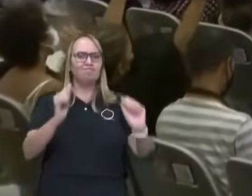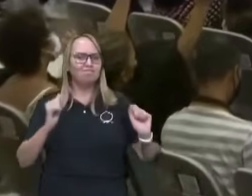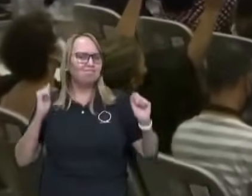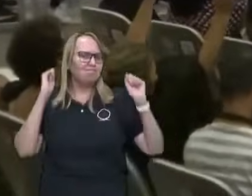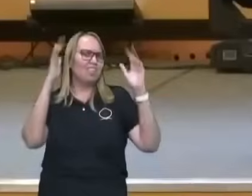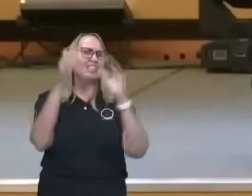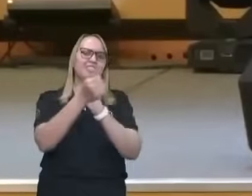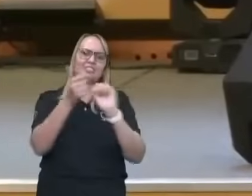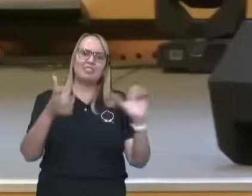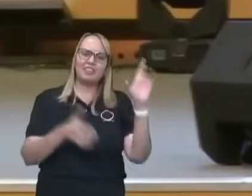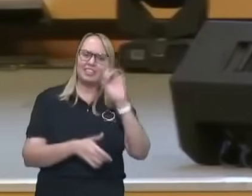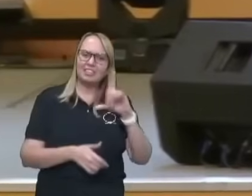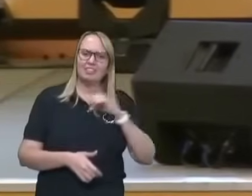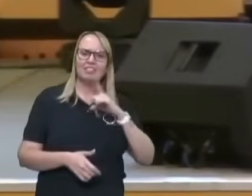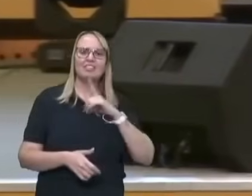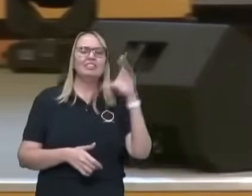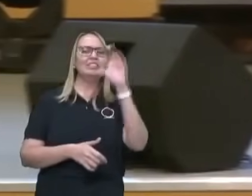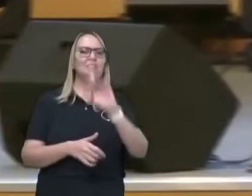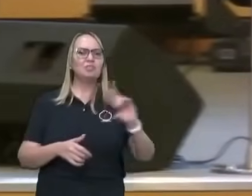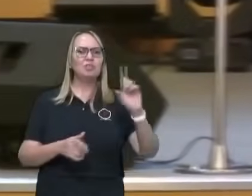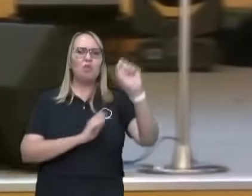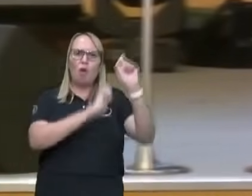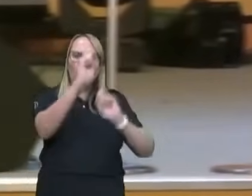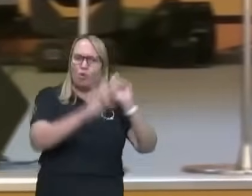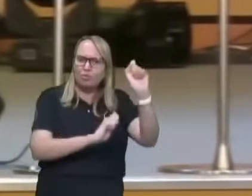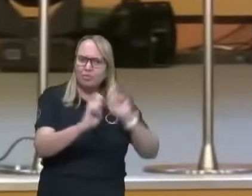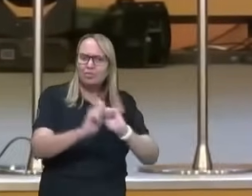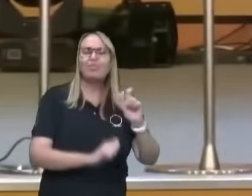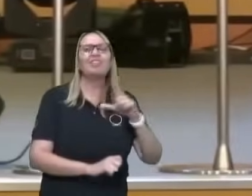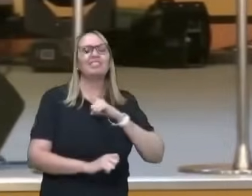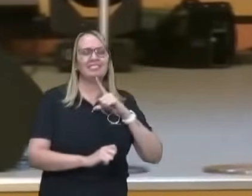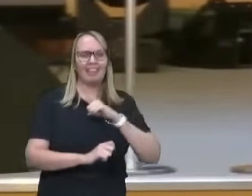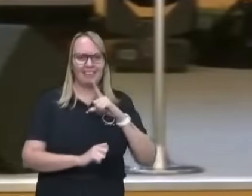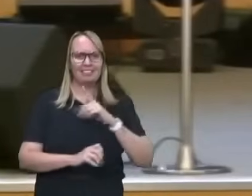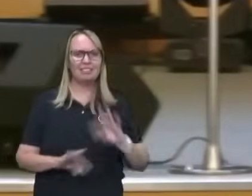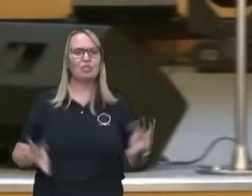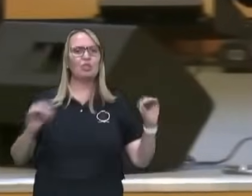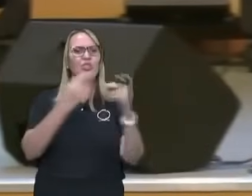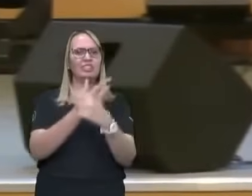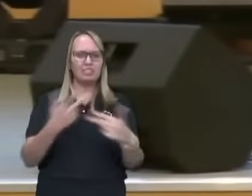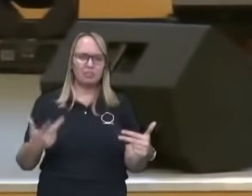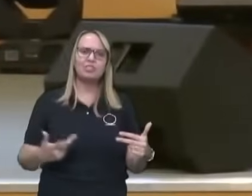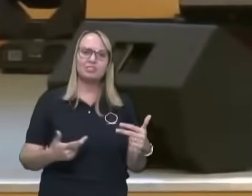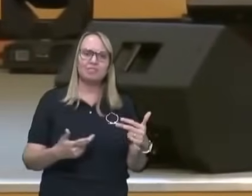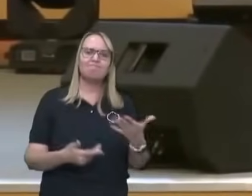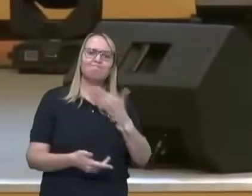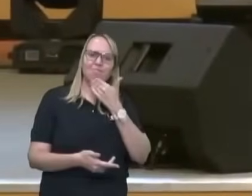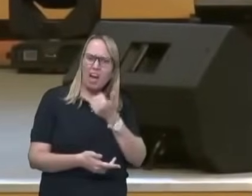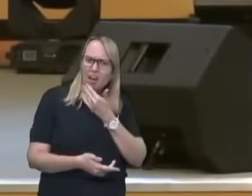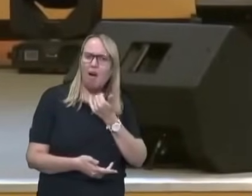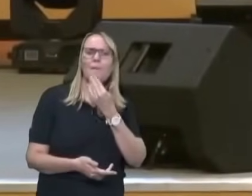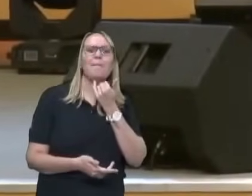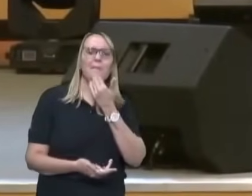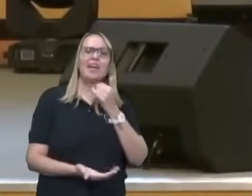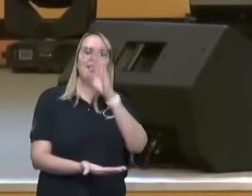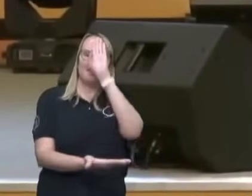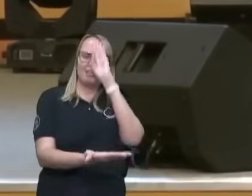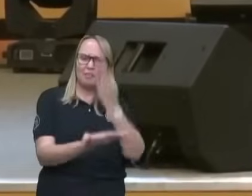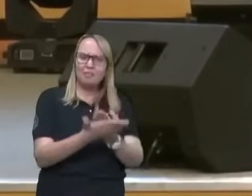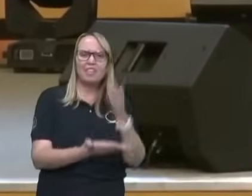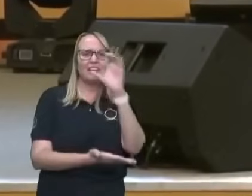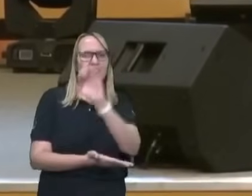glória a Deus. Eu tenho um Deus que está no controle de todas as coisas. Vale a pena